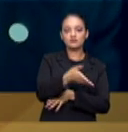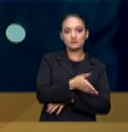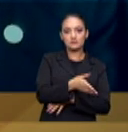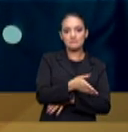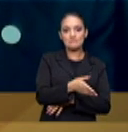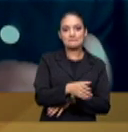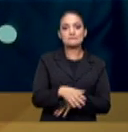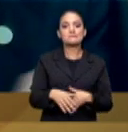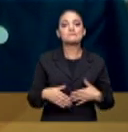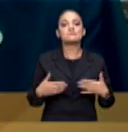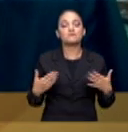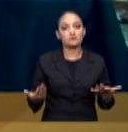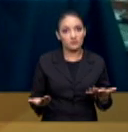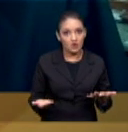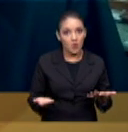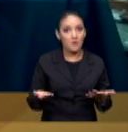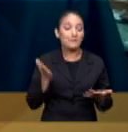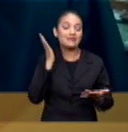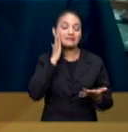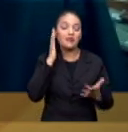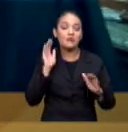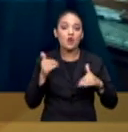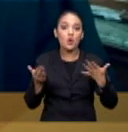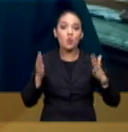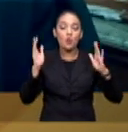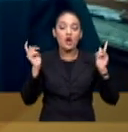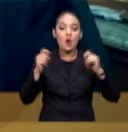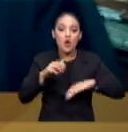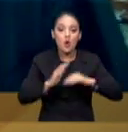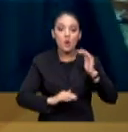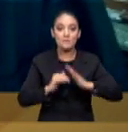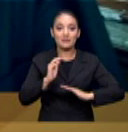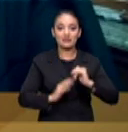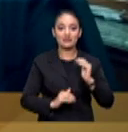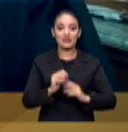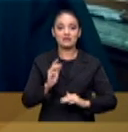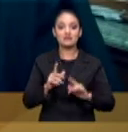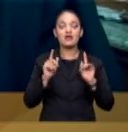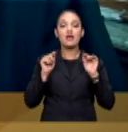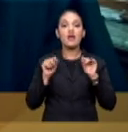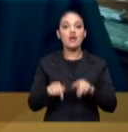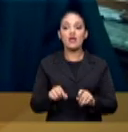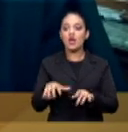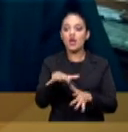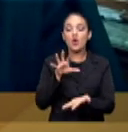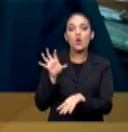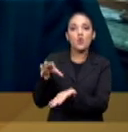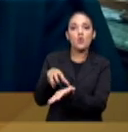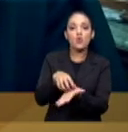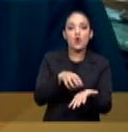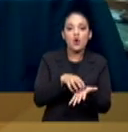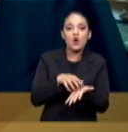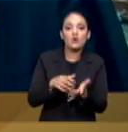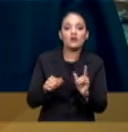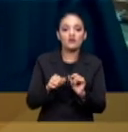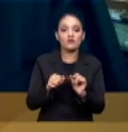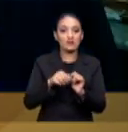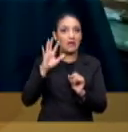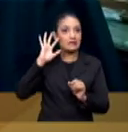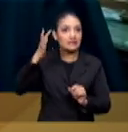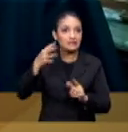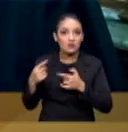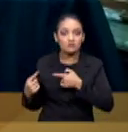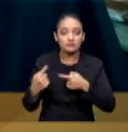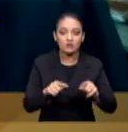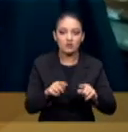Define-a a competência, o órgão prolator da decisão atacada. Esse